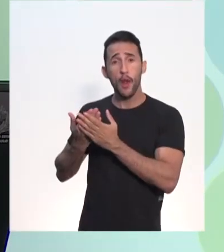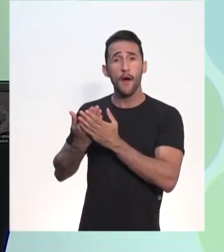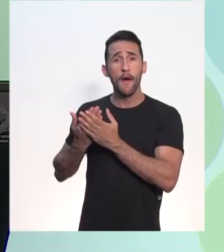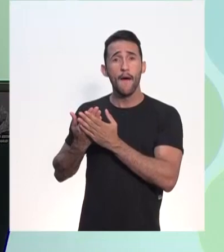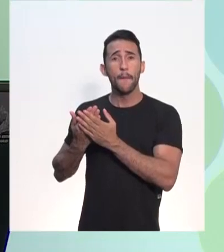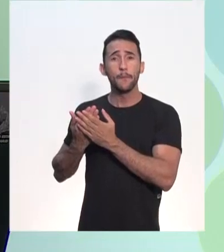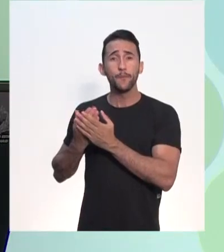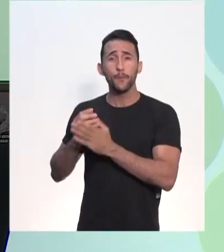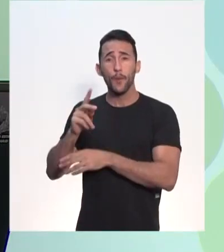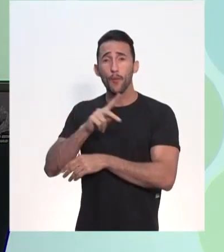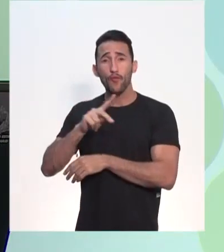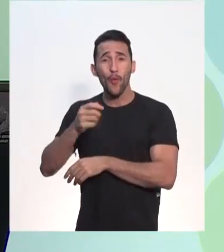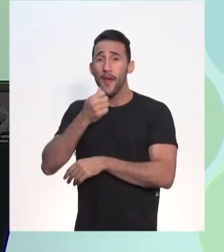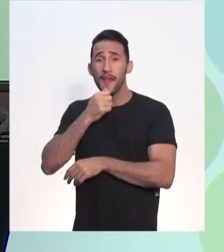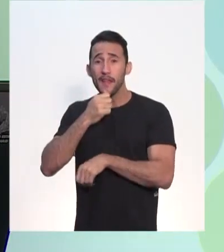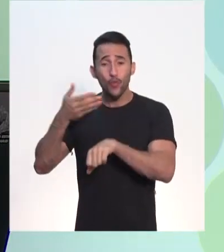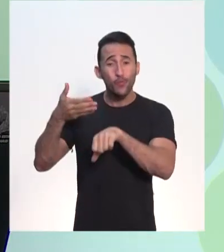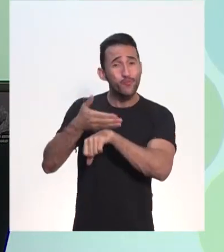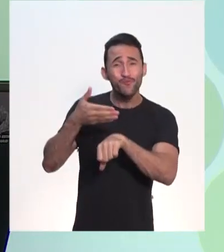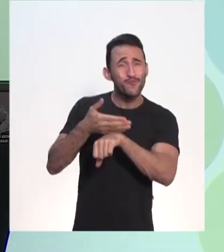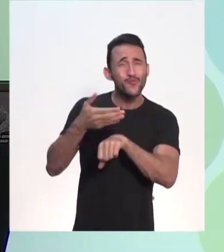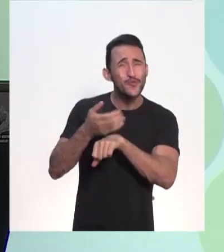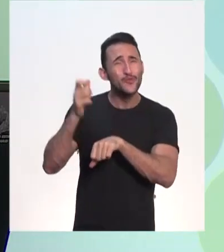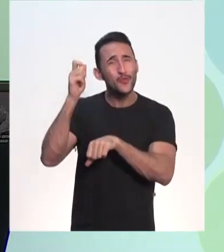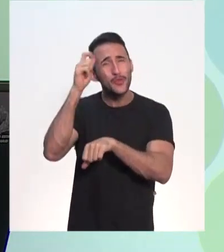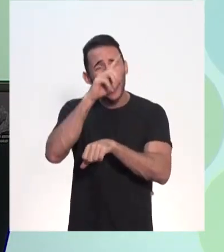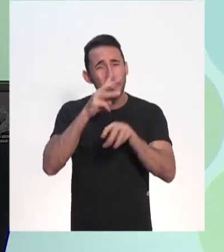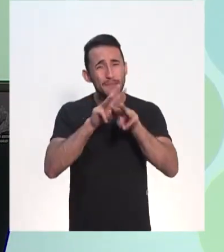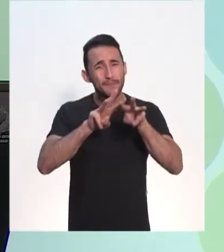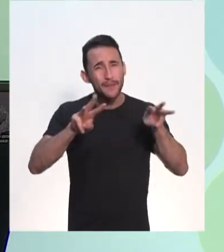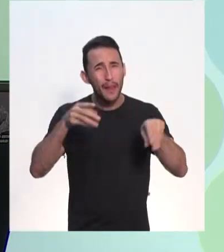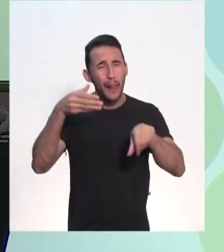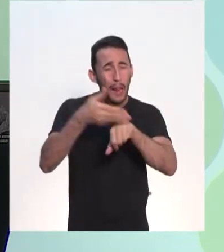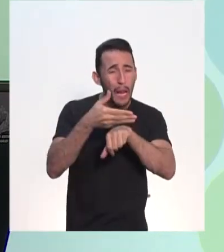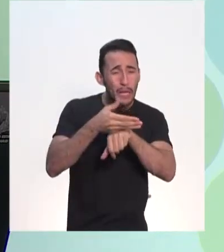encerramento, uma avaliação, que também precisa ser preenchido.